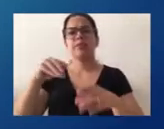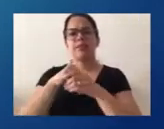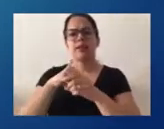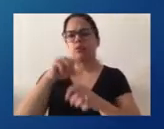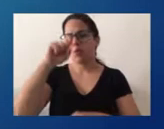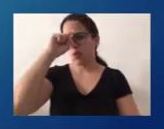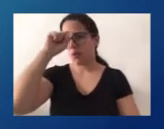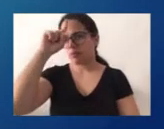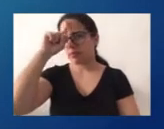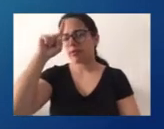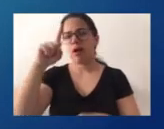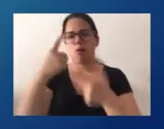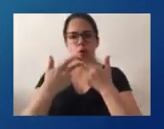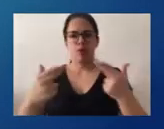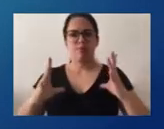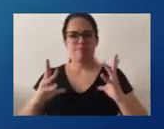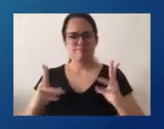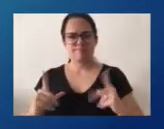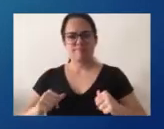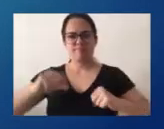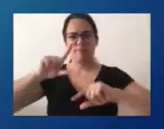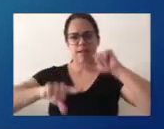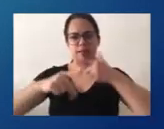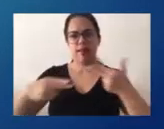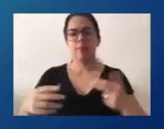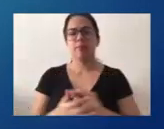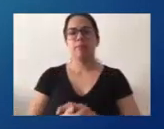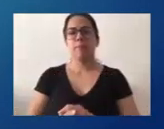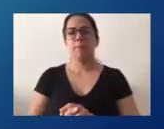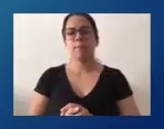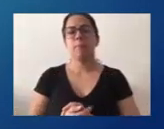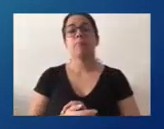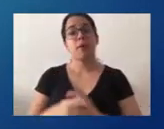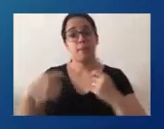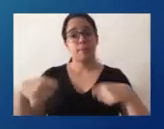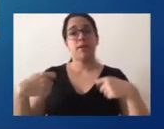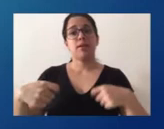aqui são autoclaves grandes que muitas vezes se tem em hospitais.